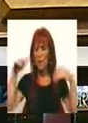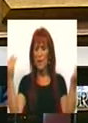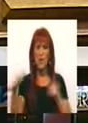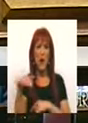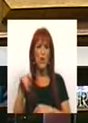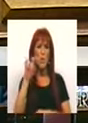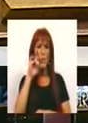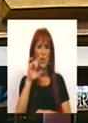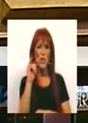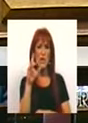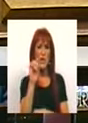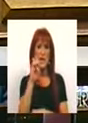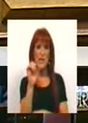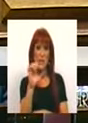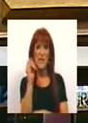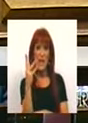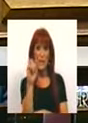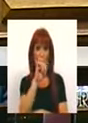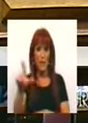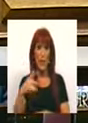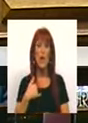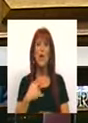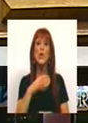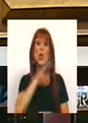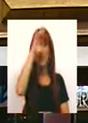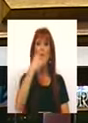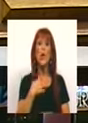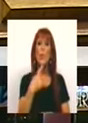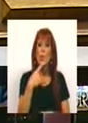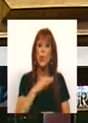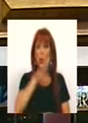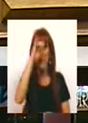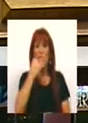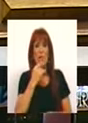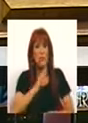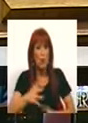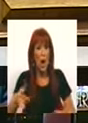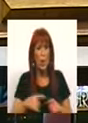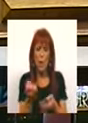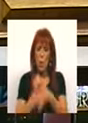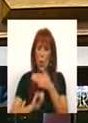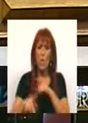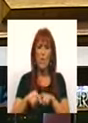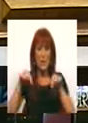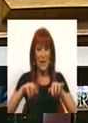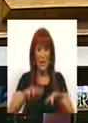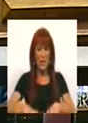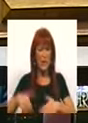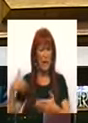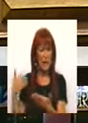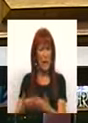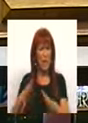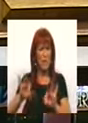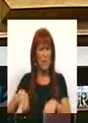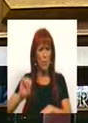área da proteção civil, Sr. Ministro, o que eu lhe queria perguntar, o Sr. Ministro já anunciou o envio para este Parlamento até ao final do